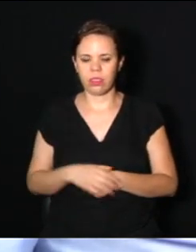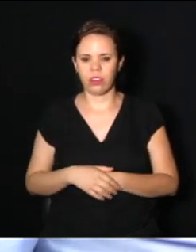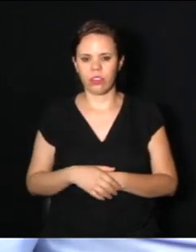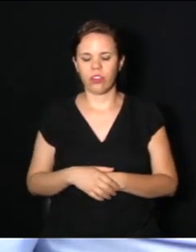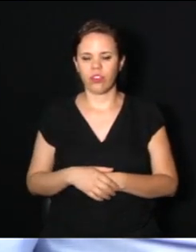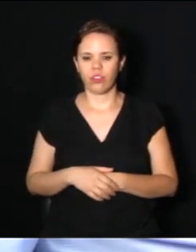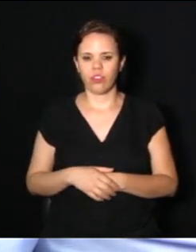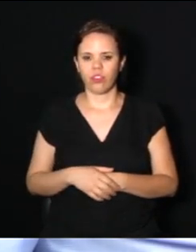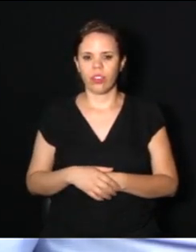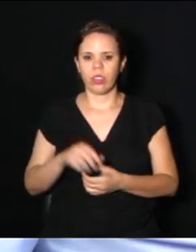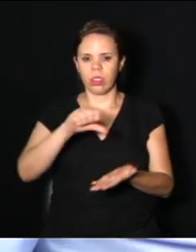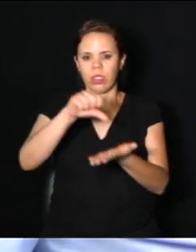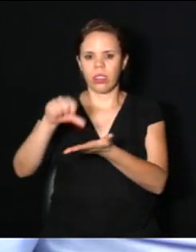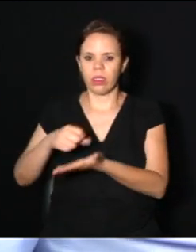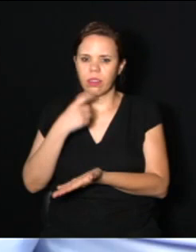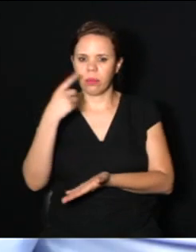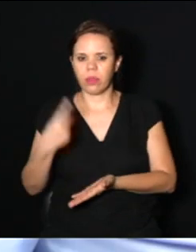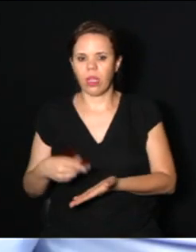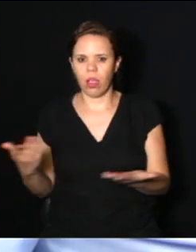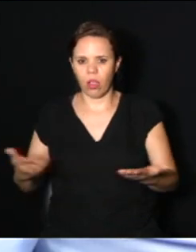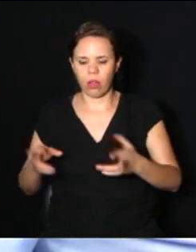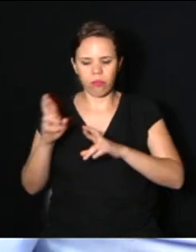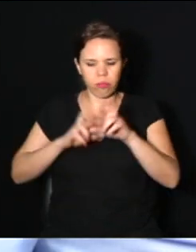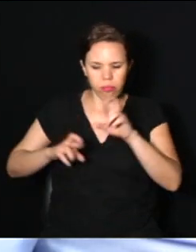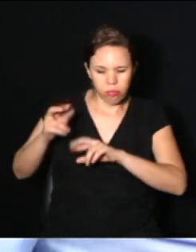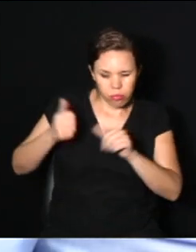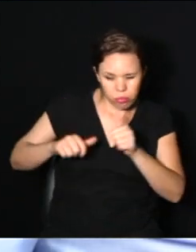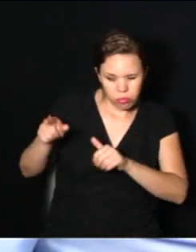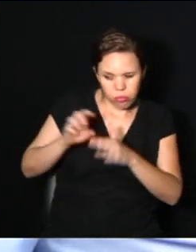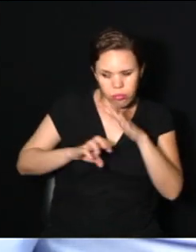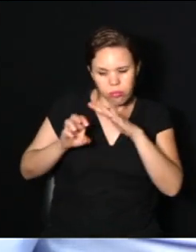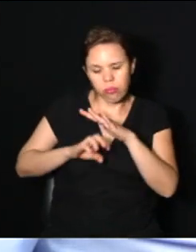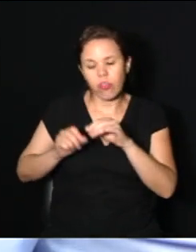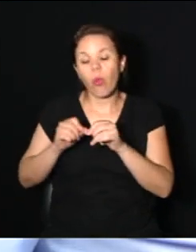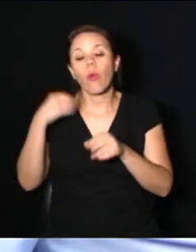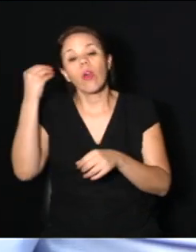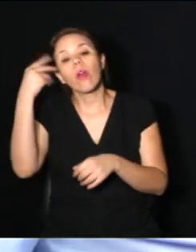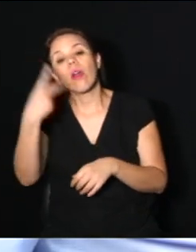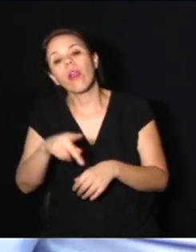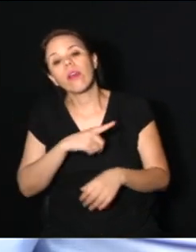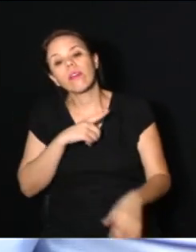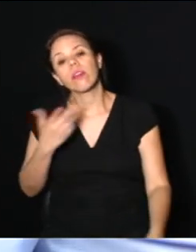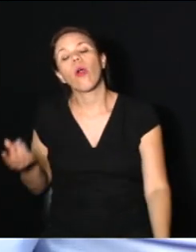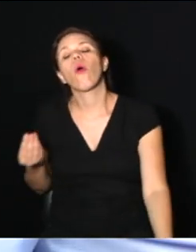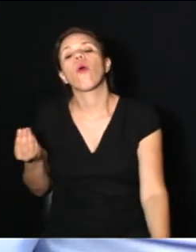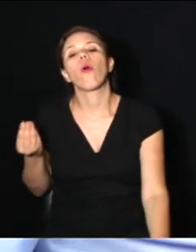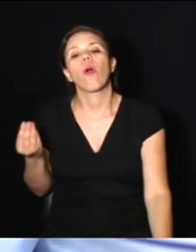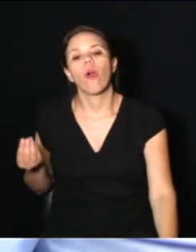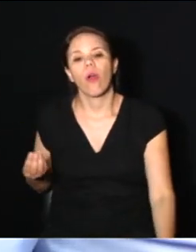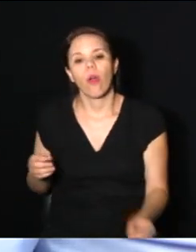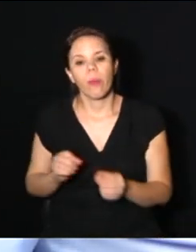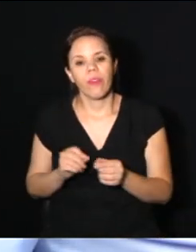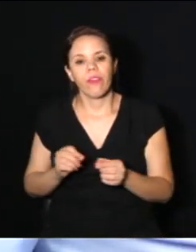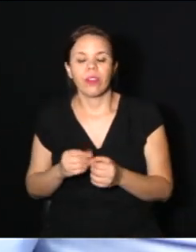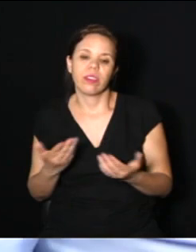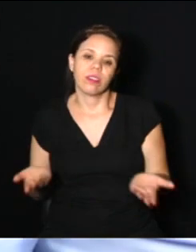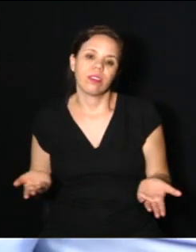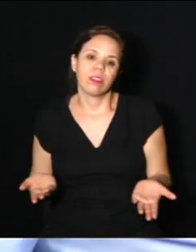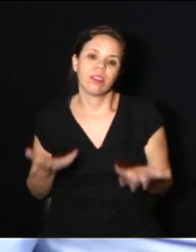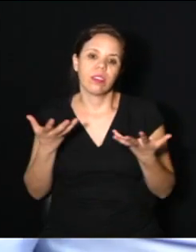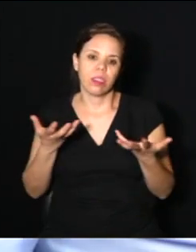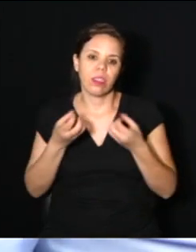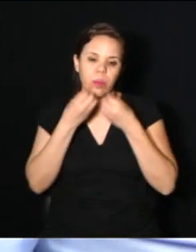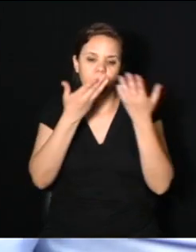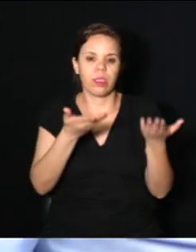gente agora vai dar uma apurada em quem é essa empresa, qual que é a experiência que ela tem, como é que foi essa licitação. Quero mencionar